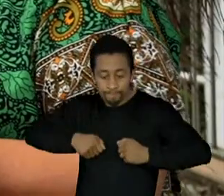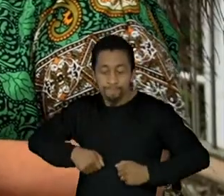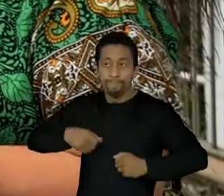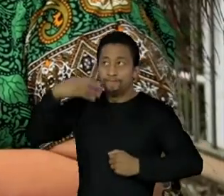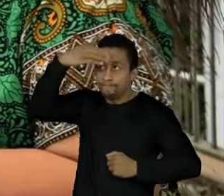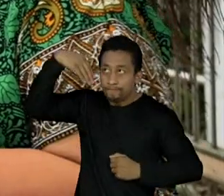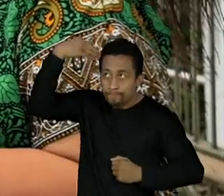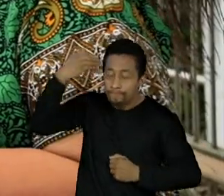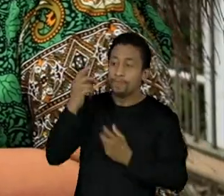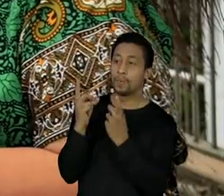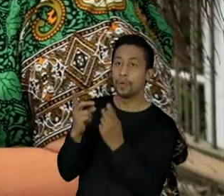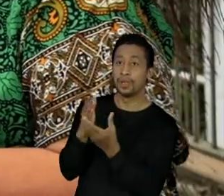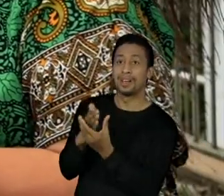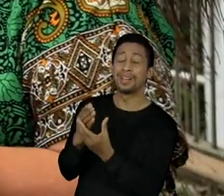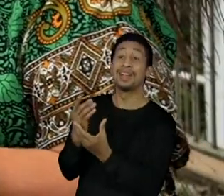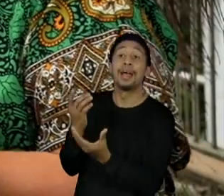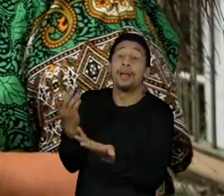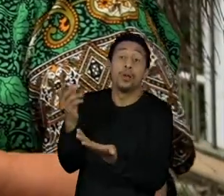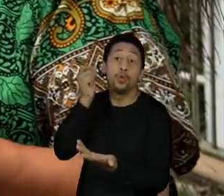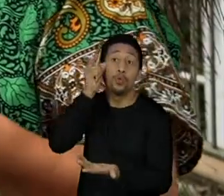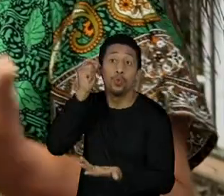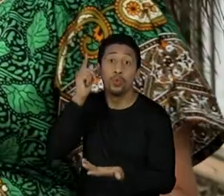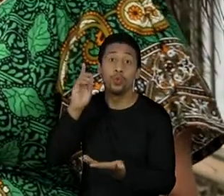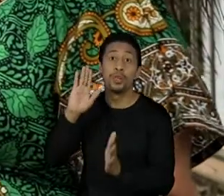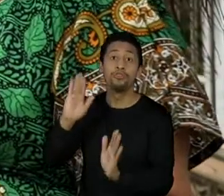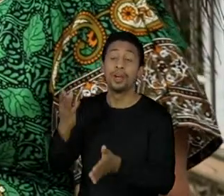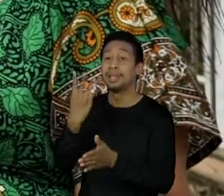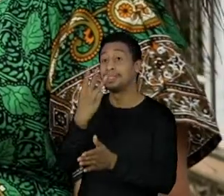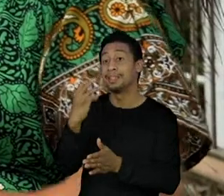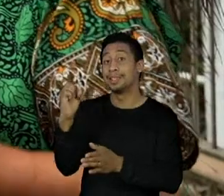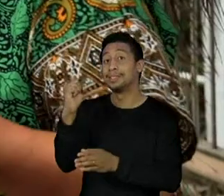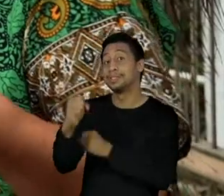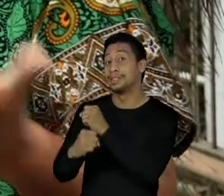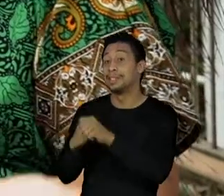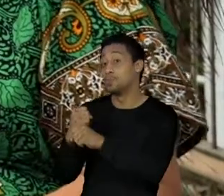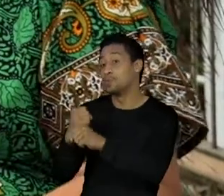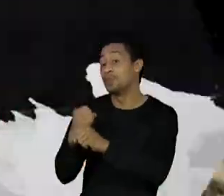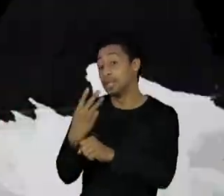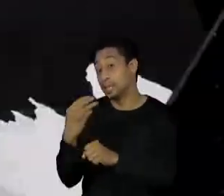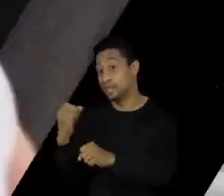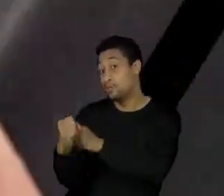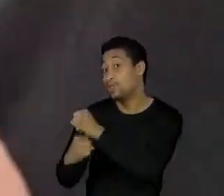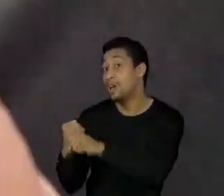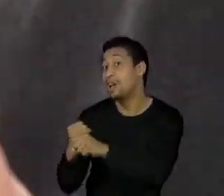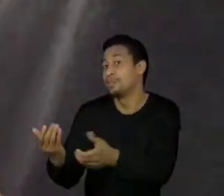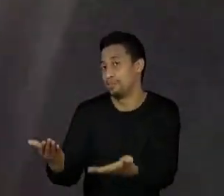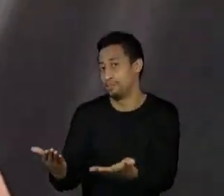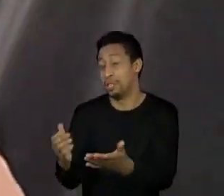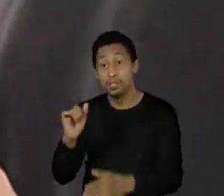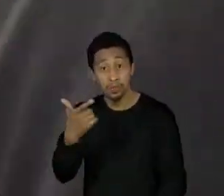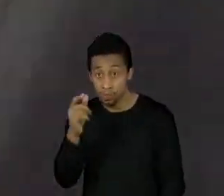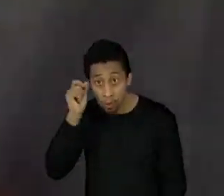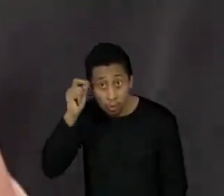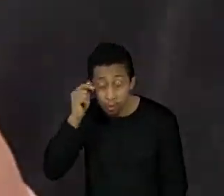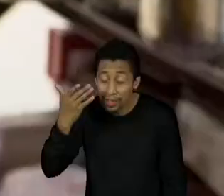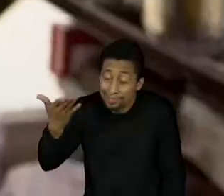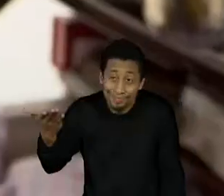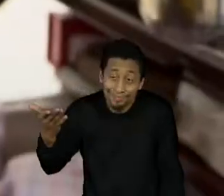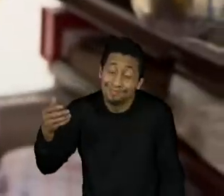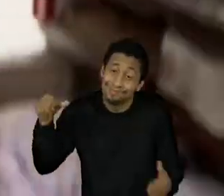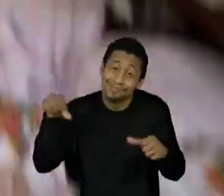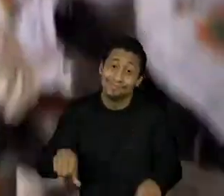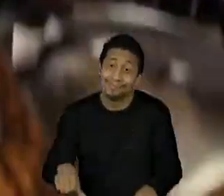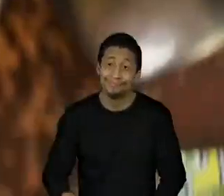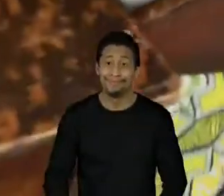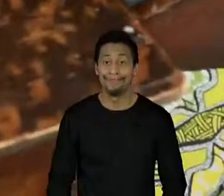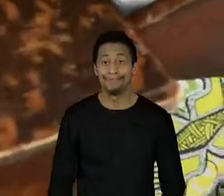mais de 300 anos. E um país sem cultura não é nada. Todo mundo gosta de acarajé.